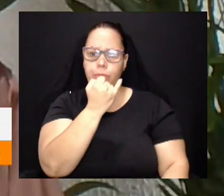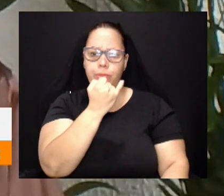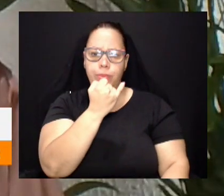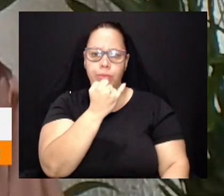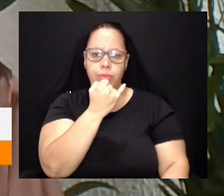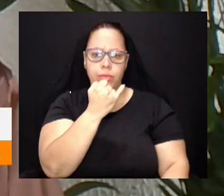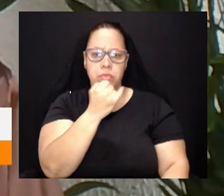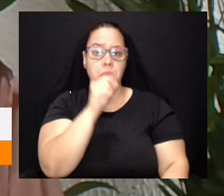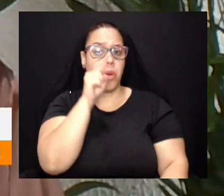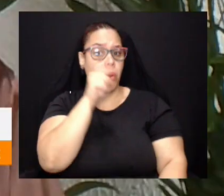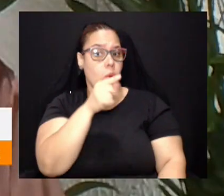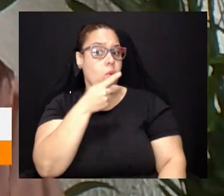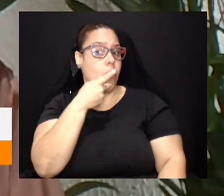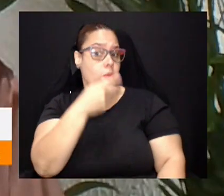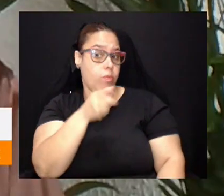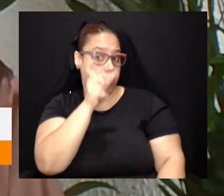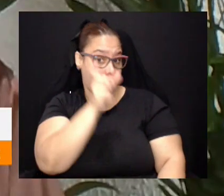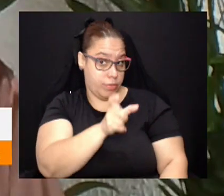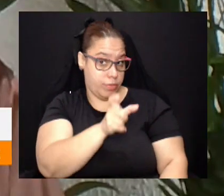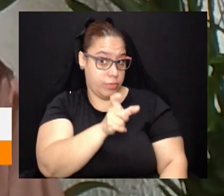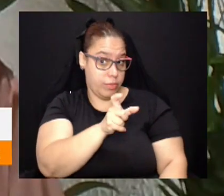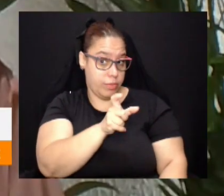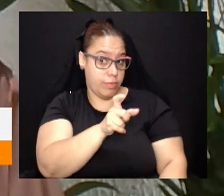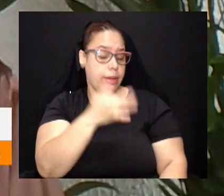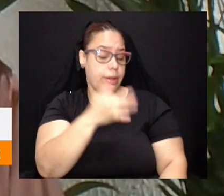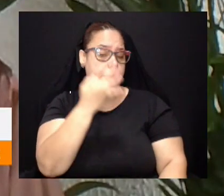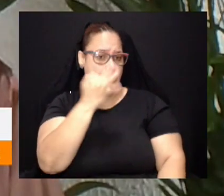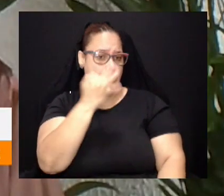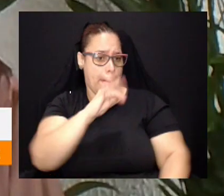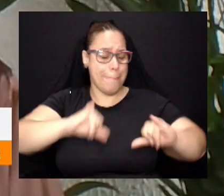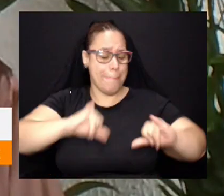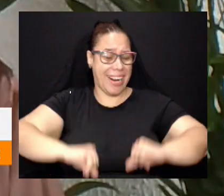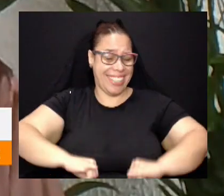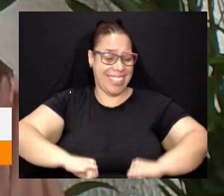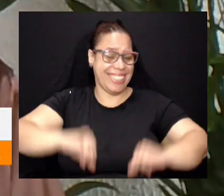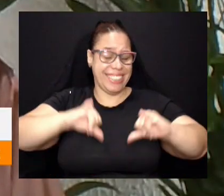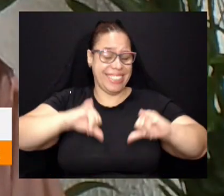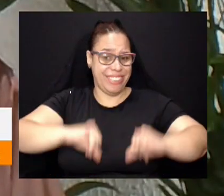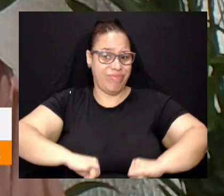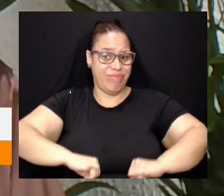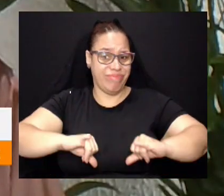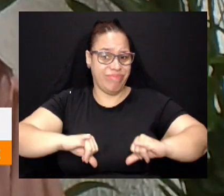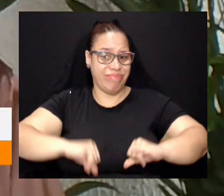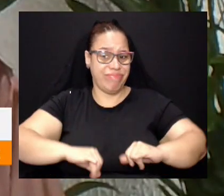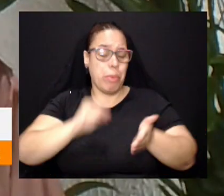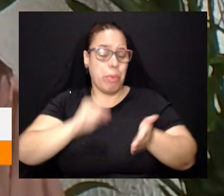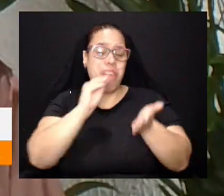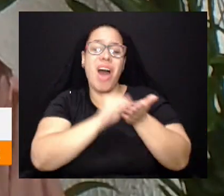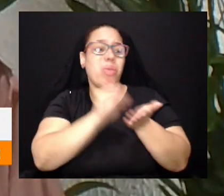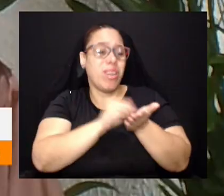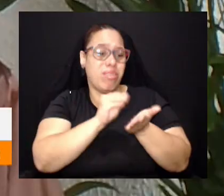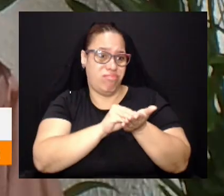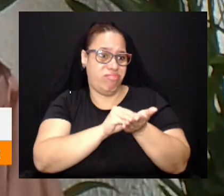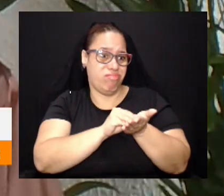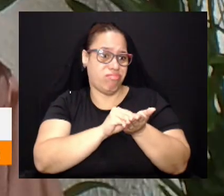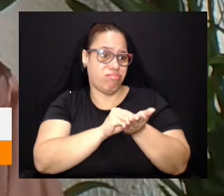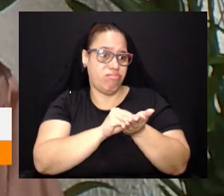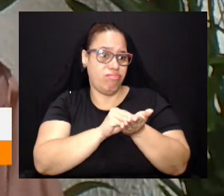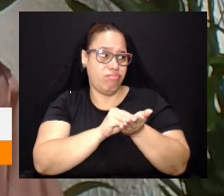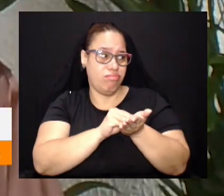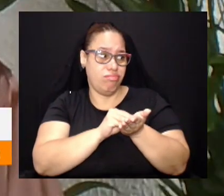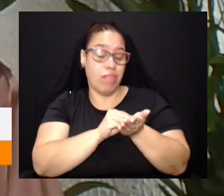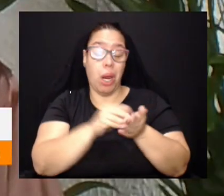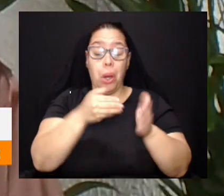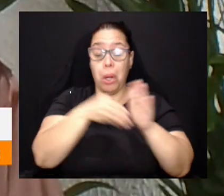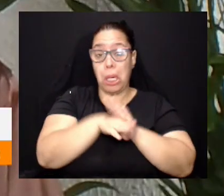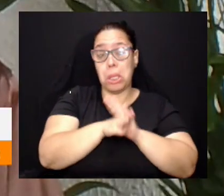fala dessa dor, na verdade é uma dor, né? É uma ausência. Então, eu costumo pensar